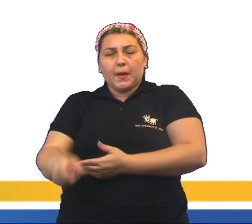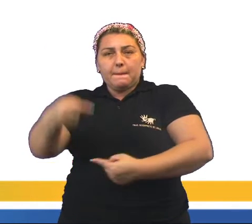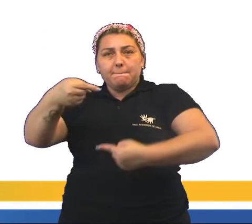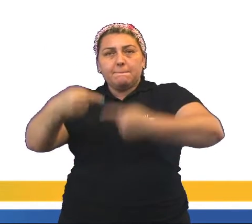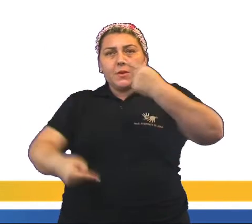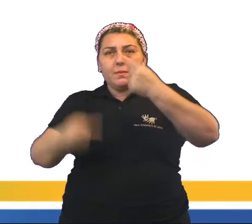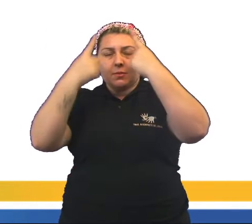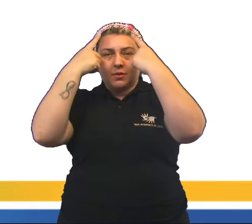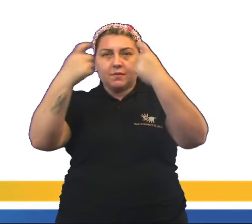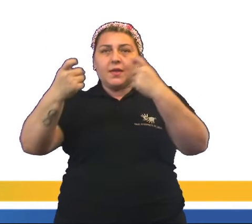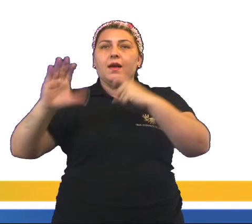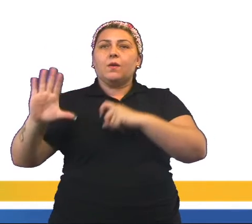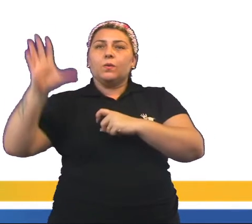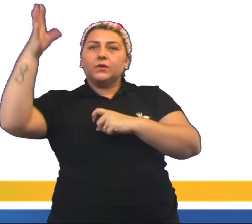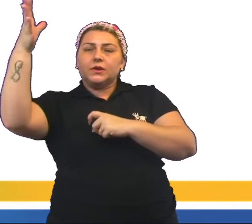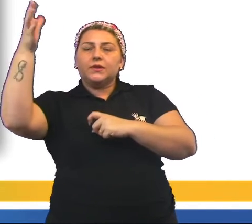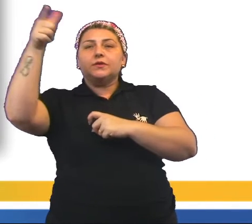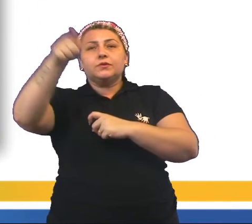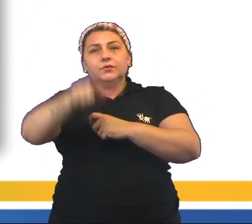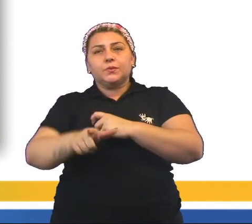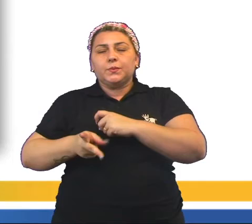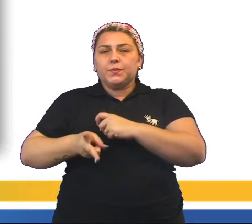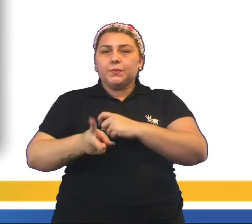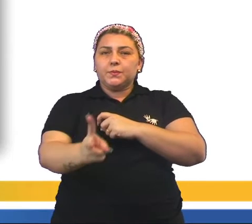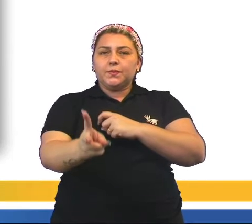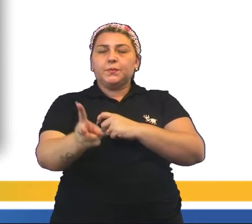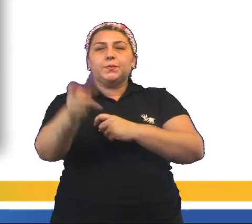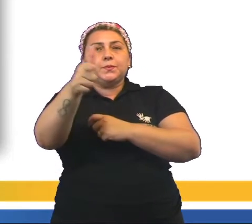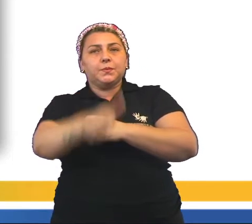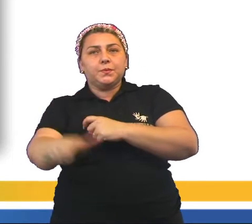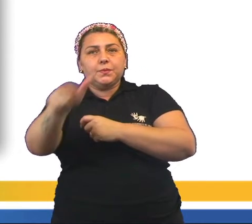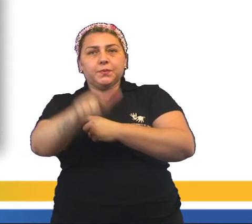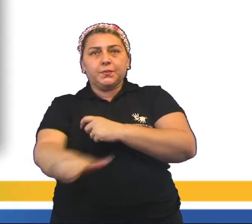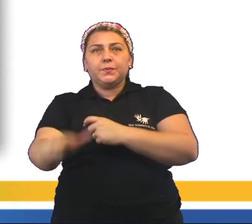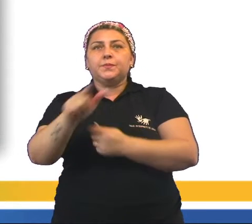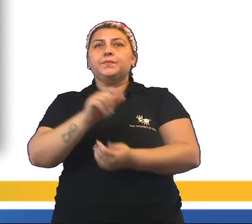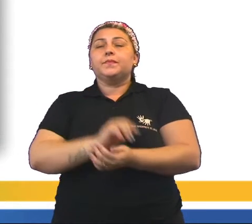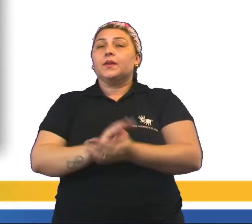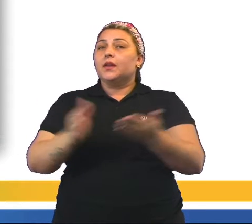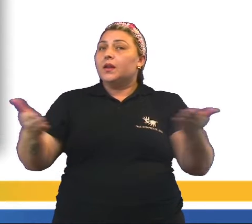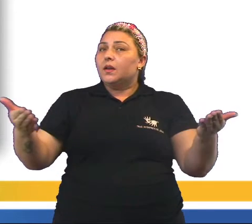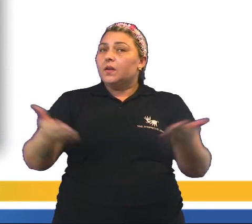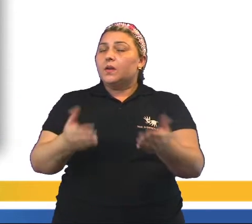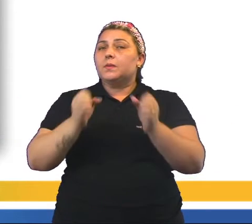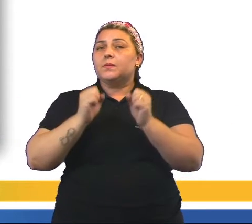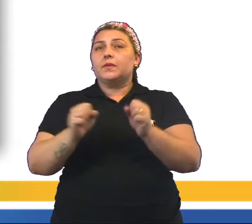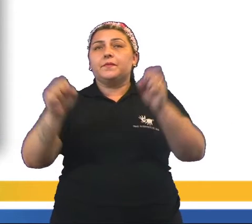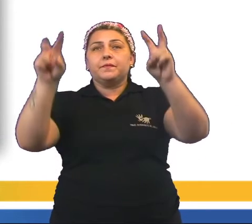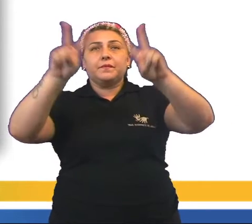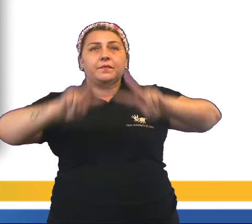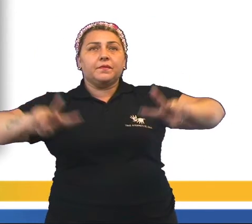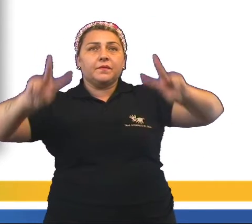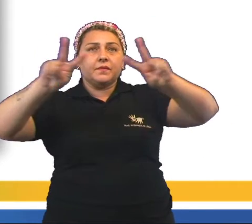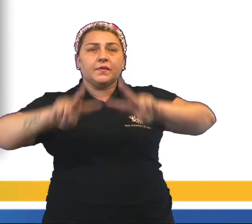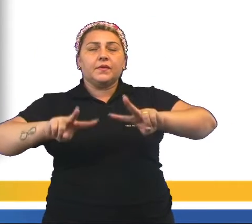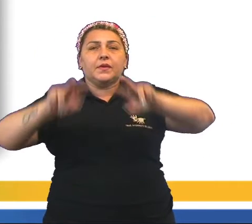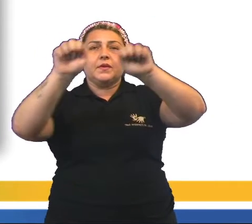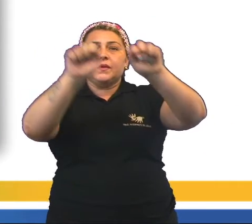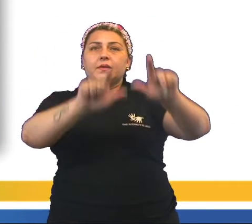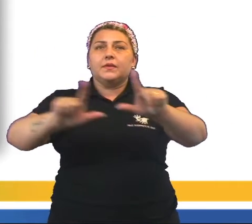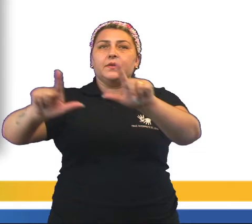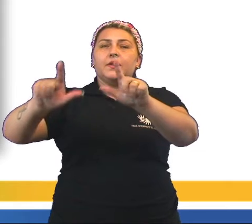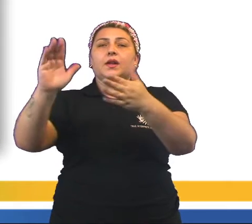coibir que a violência doméstica ela continue se repetindo. Agora vocês podem visualizar em